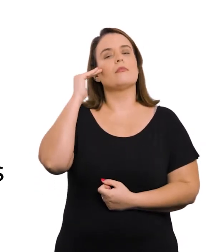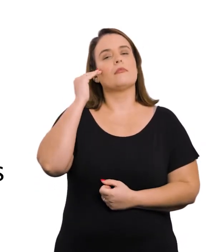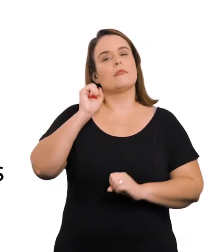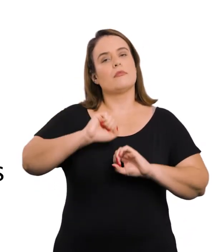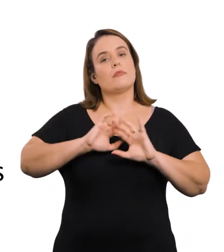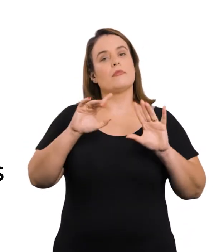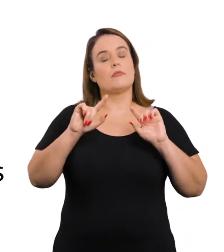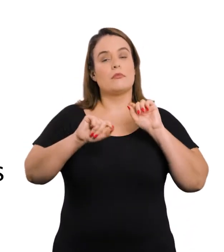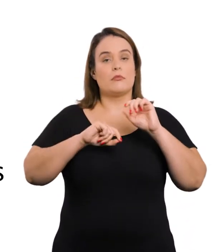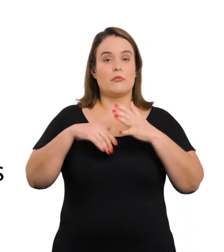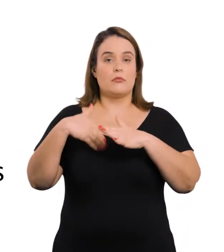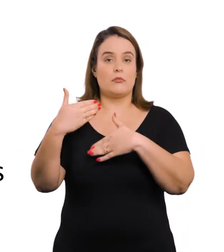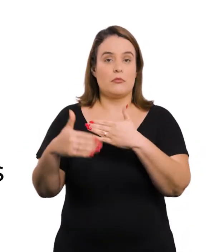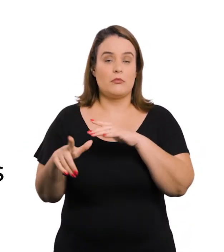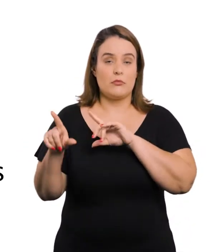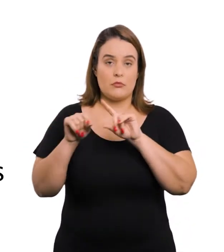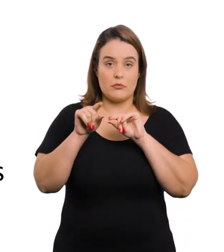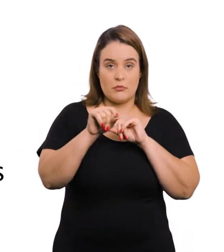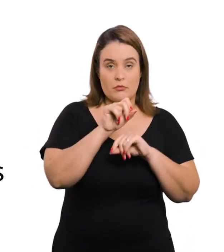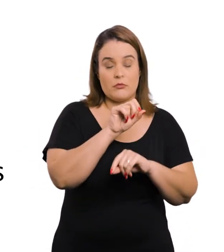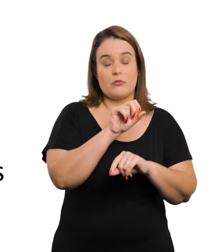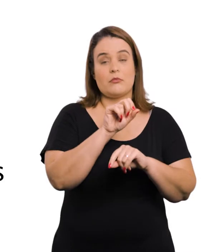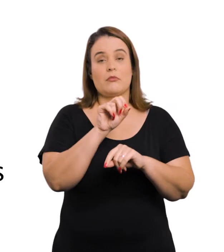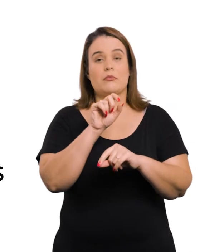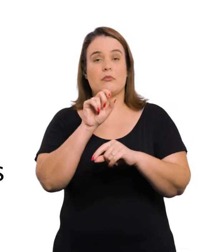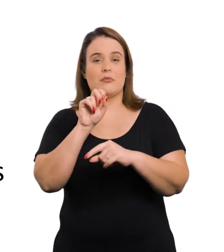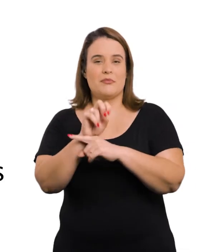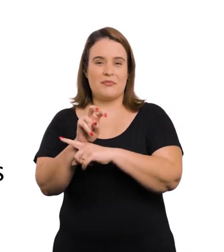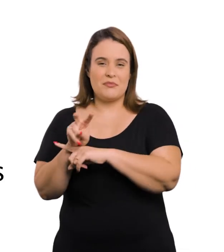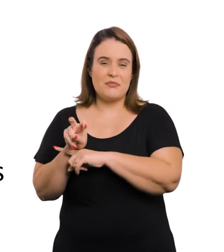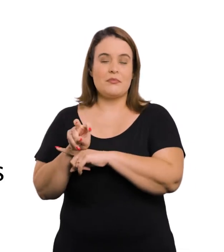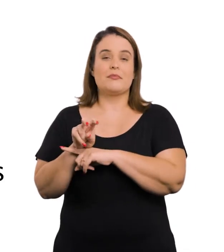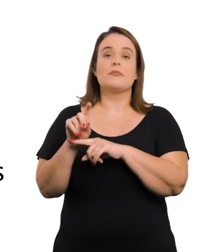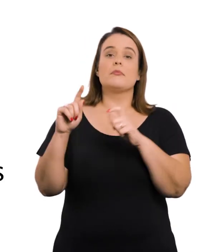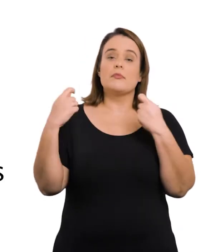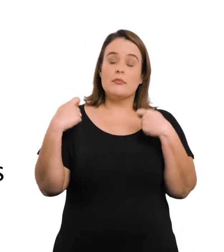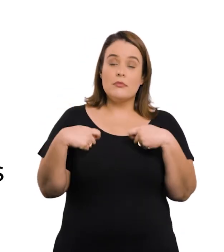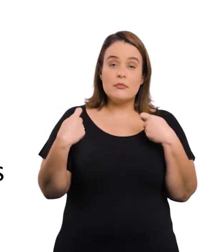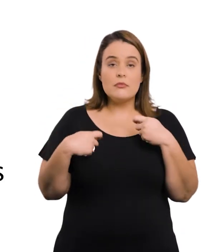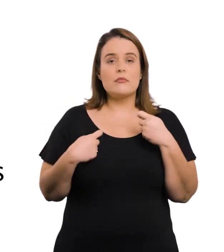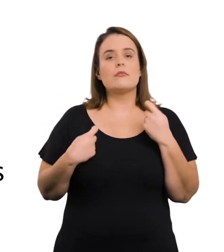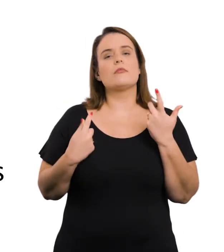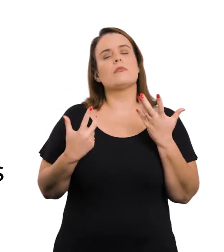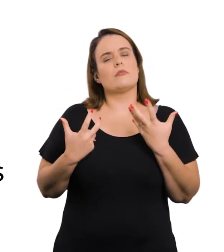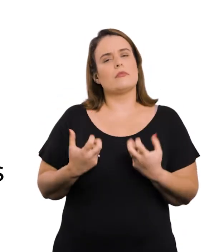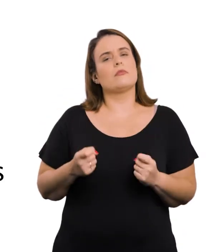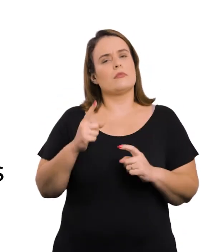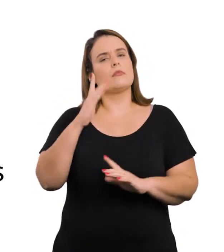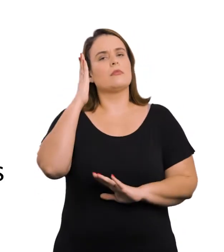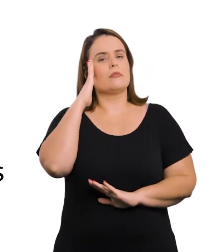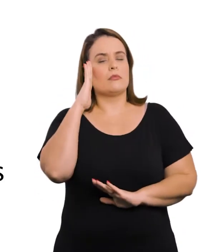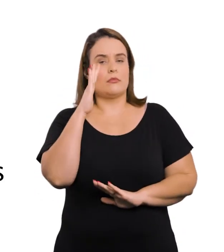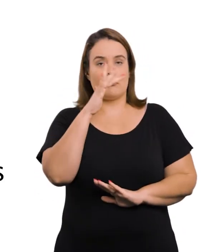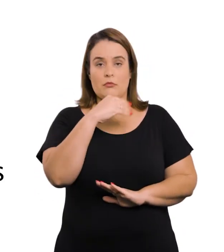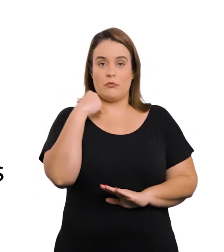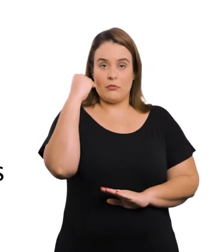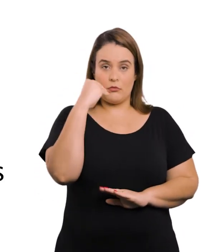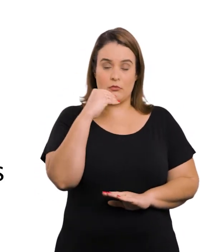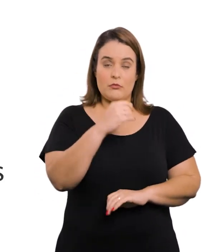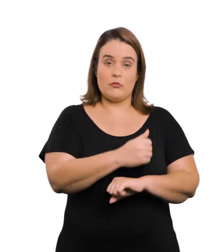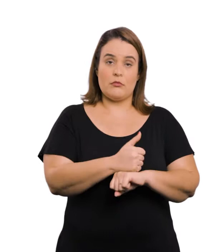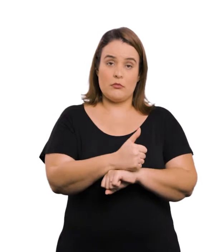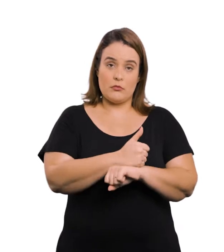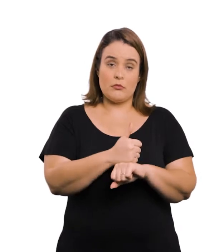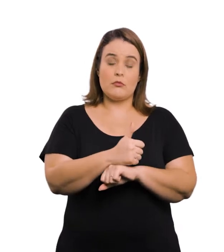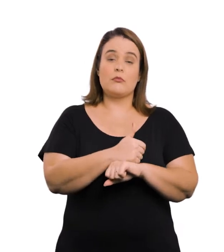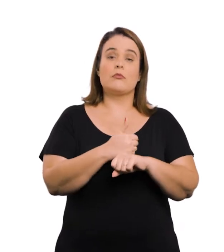o entendimento de que o processo de recrutamento e seleção deve ser flexível em relação às exigências para a contratação,